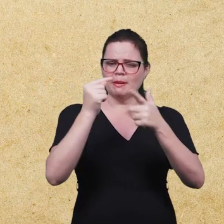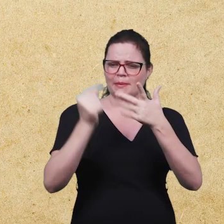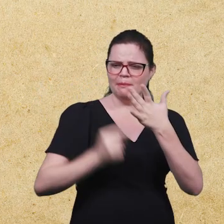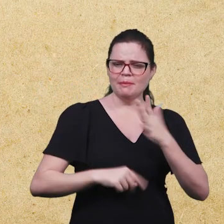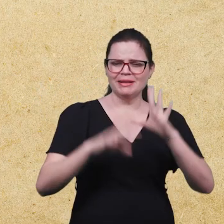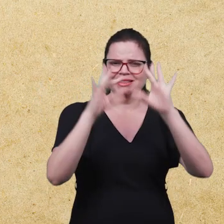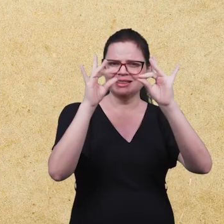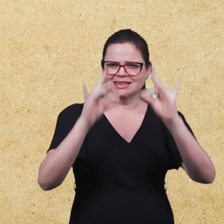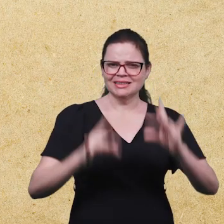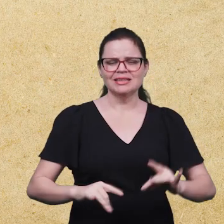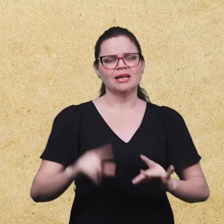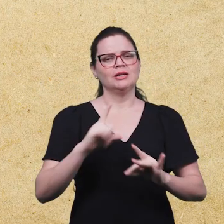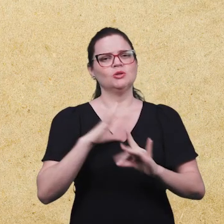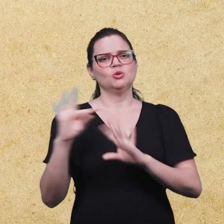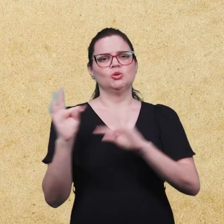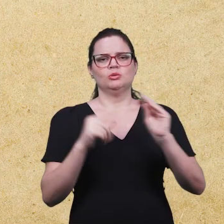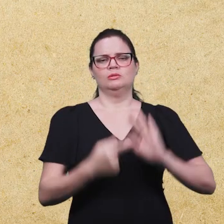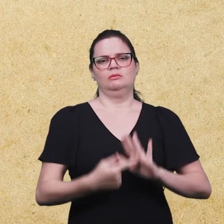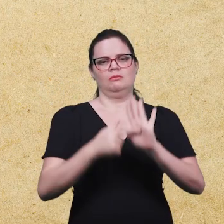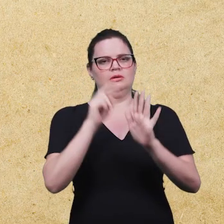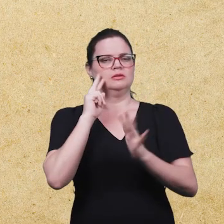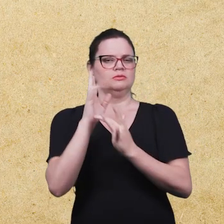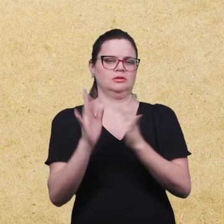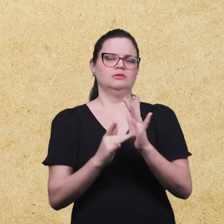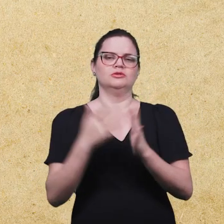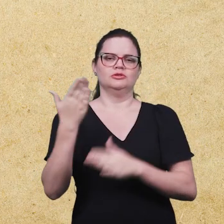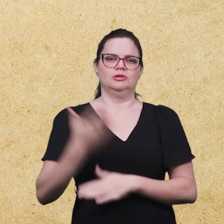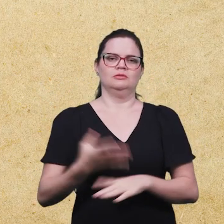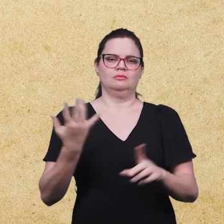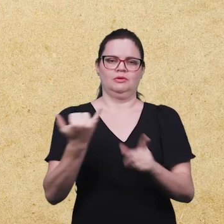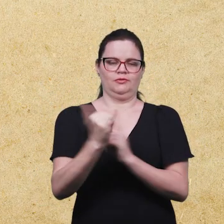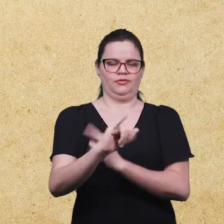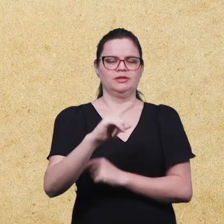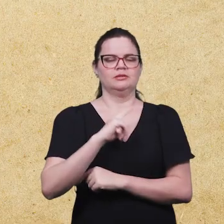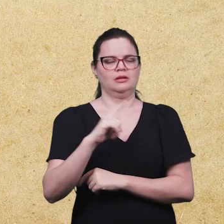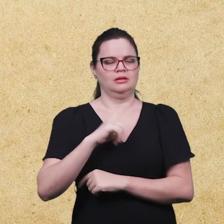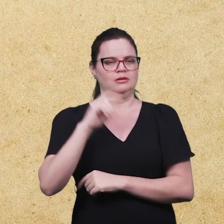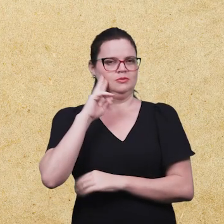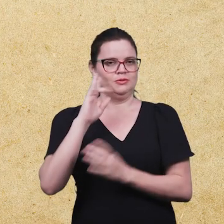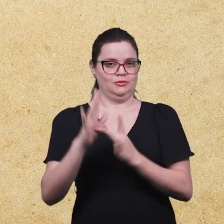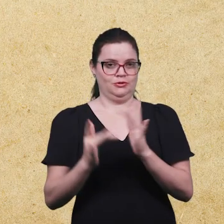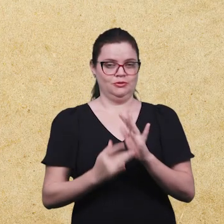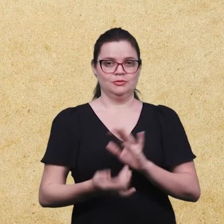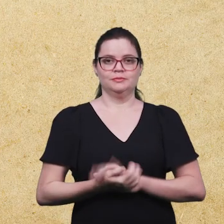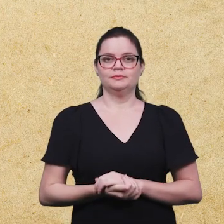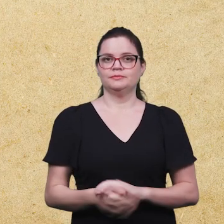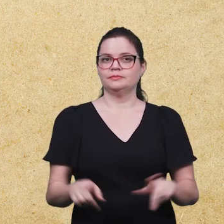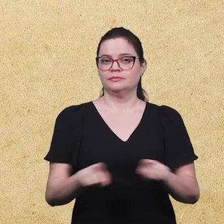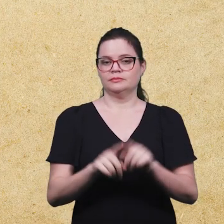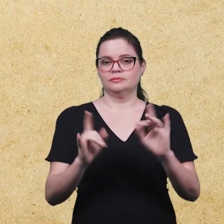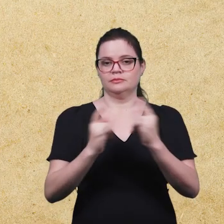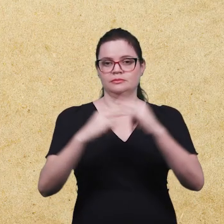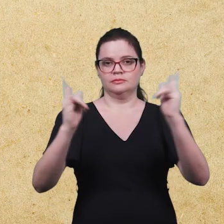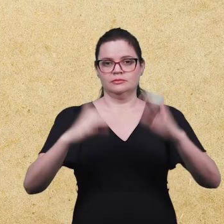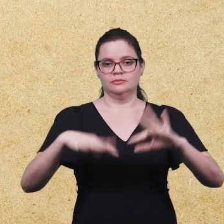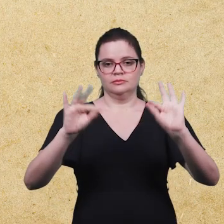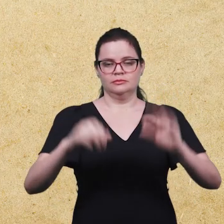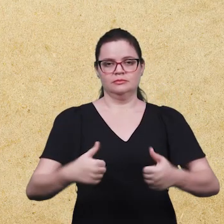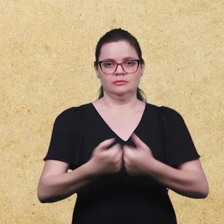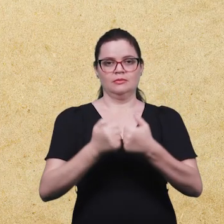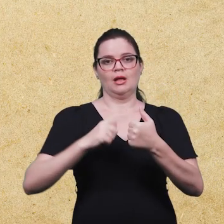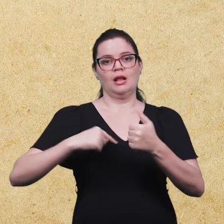peças do tabernáculo, tudo que diz respeito ao tabernáculo, ali está profetizado acerca do Senhor Jesus. No seu tabernáculo